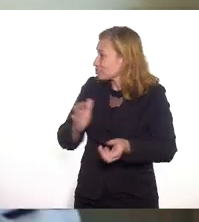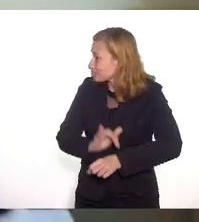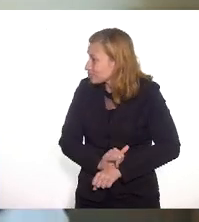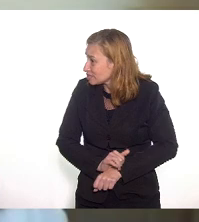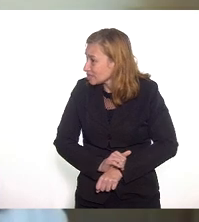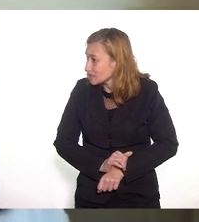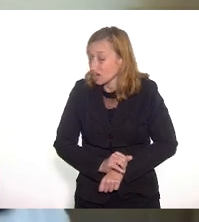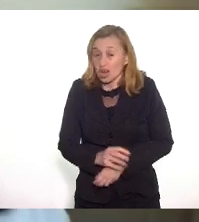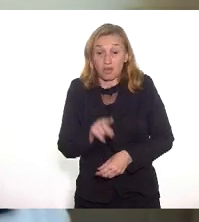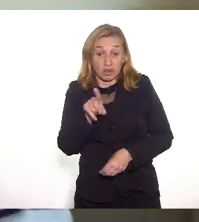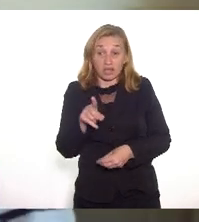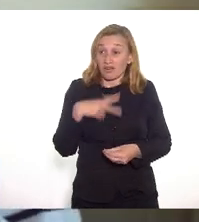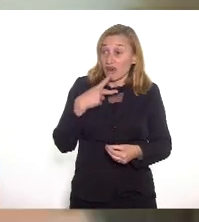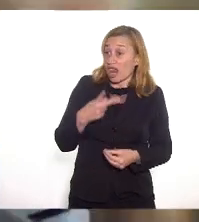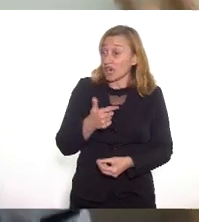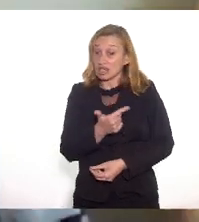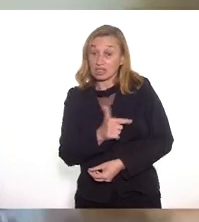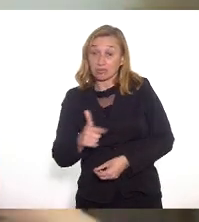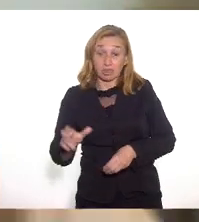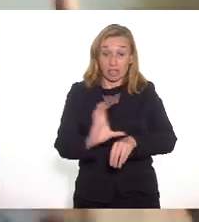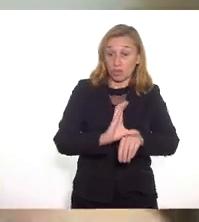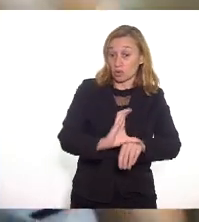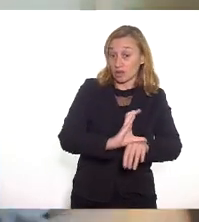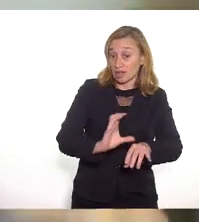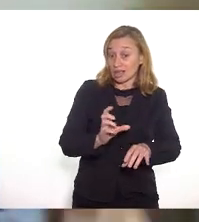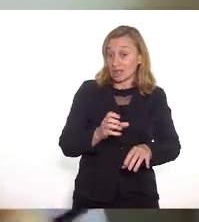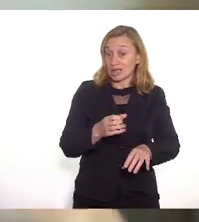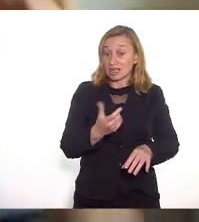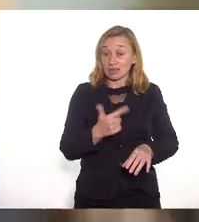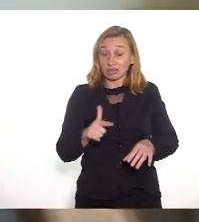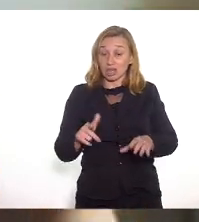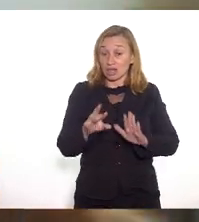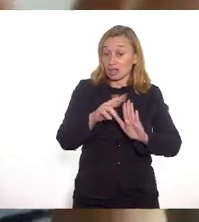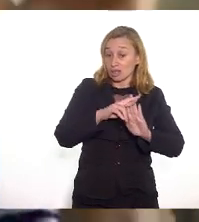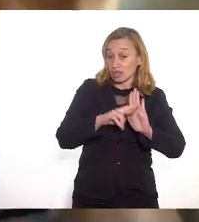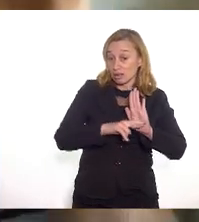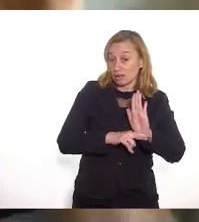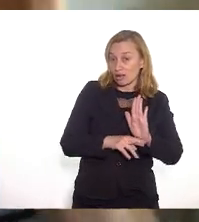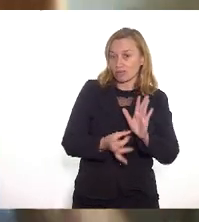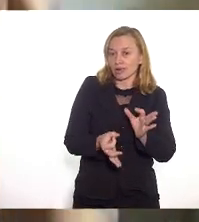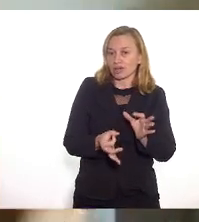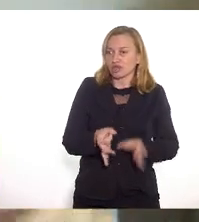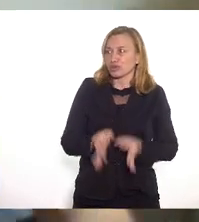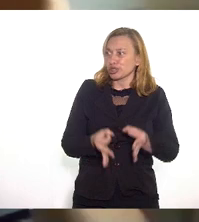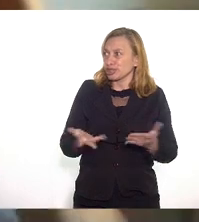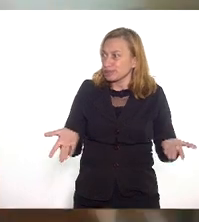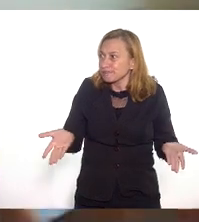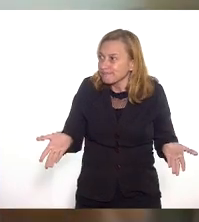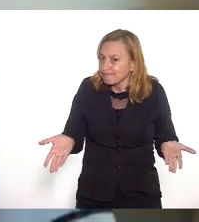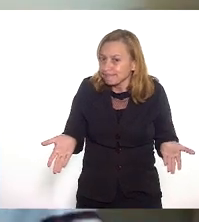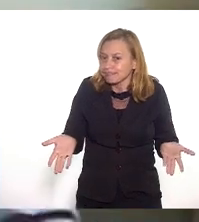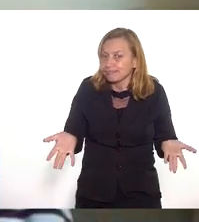seja constitucional algo que não esteja na ordem jurídica? Mas para aprofundamento posterior. Então,